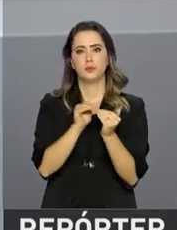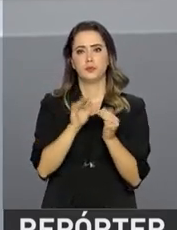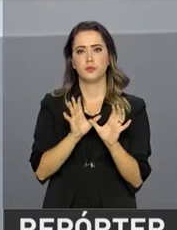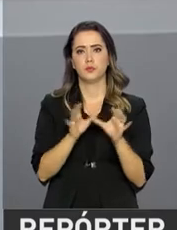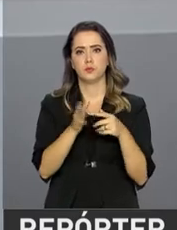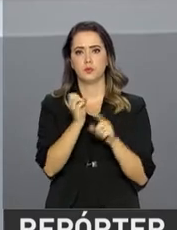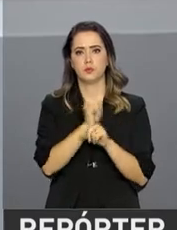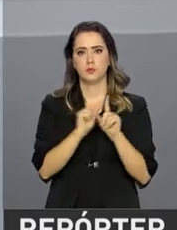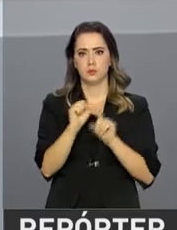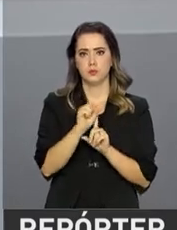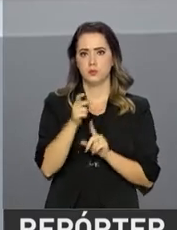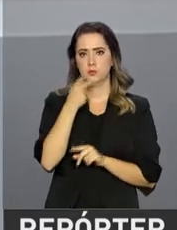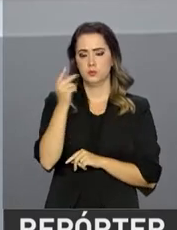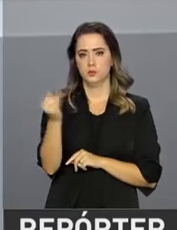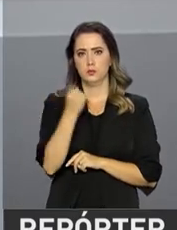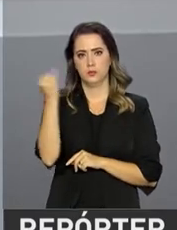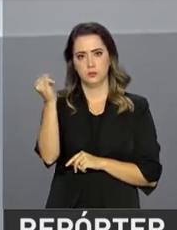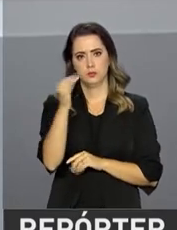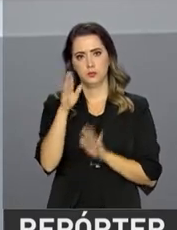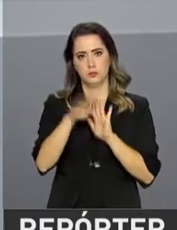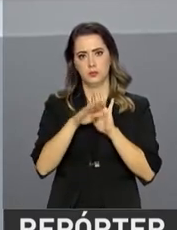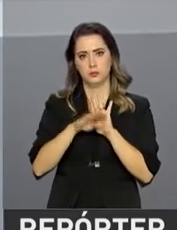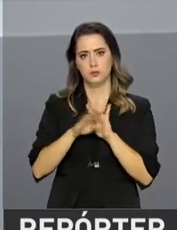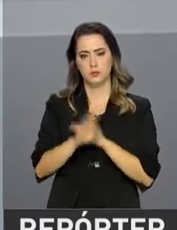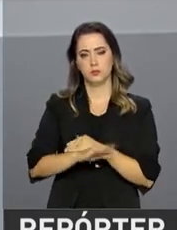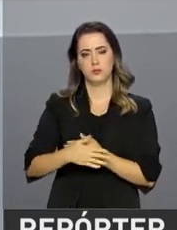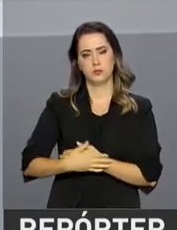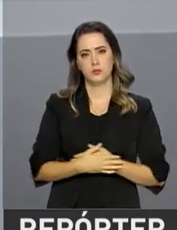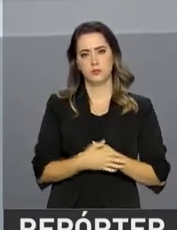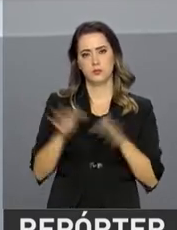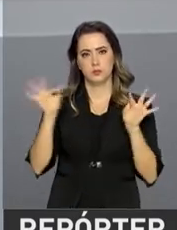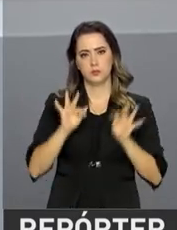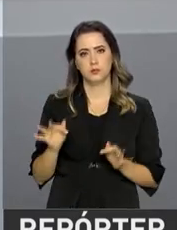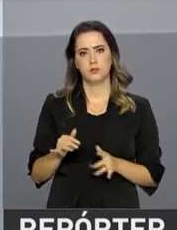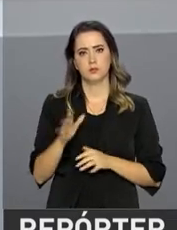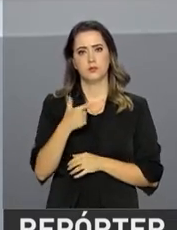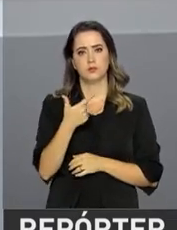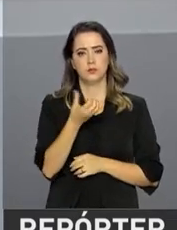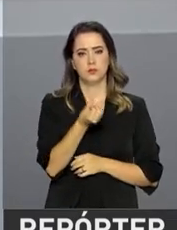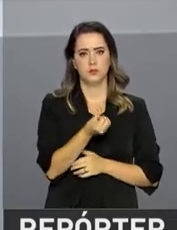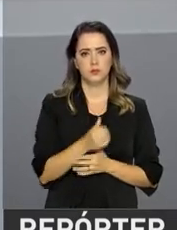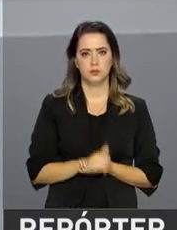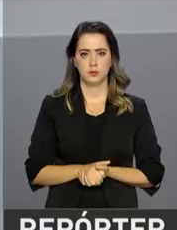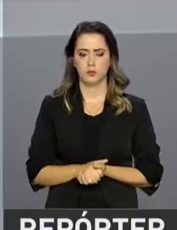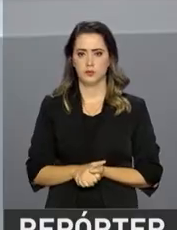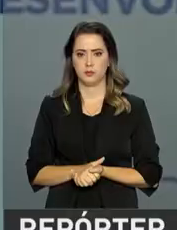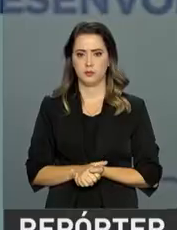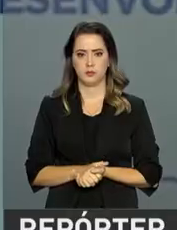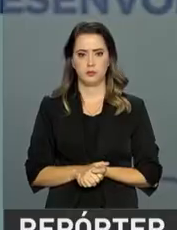área social e destacou a criação do programa Criança Feliz, lançado em 2016.